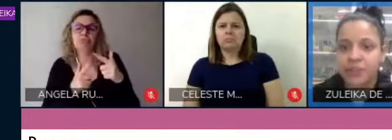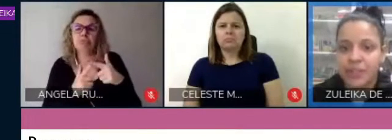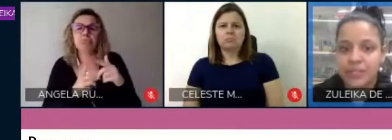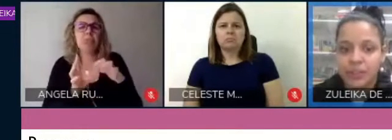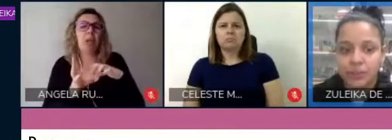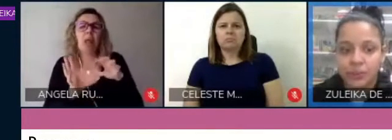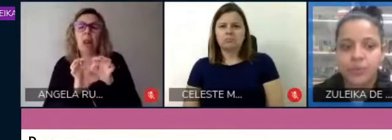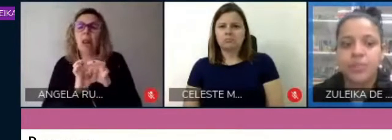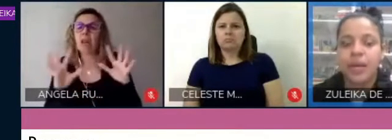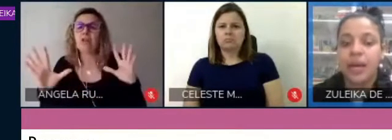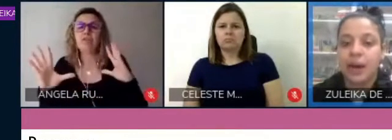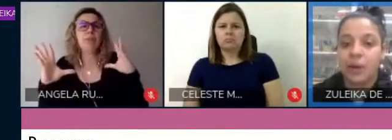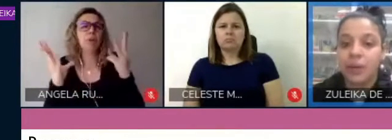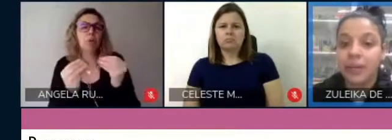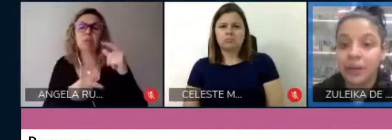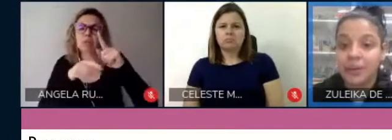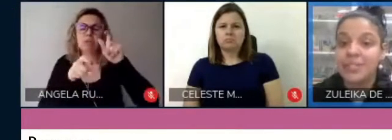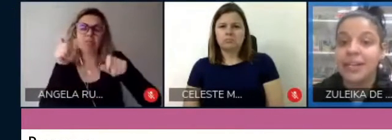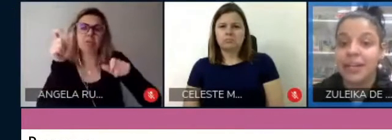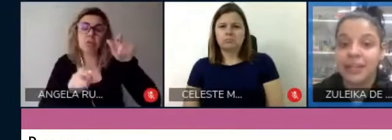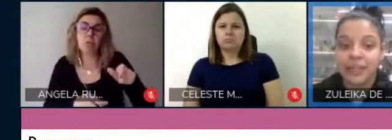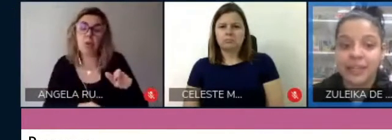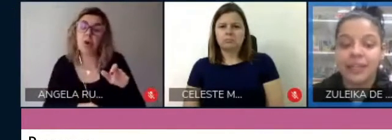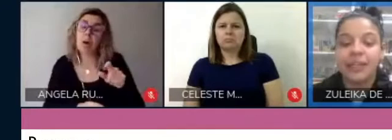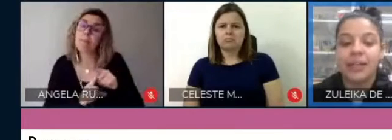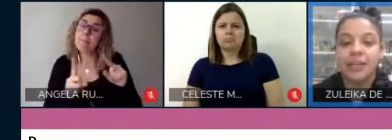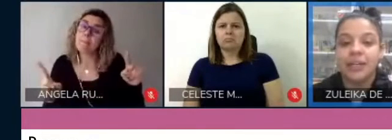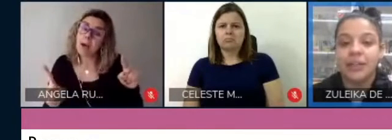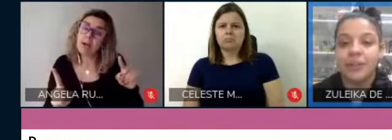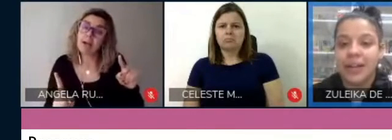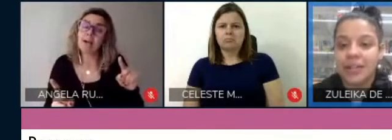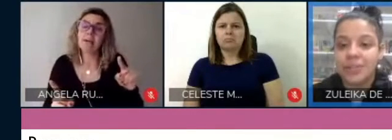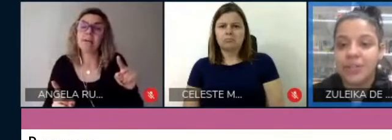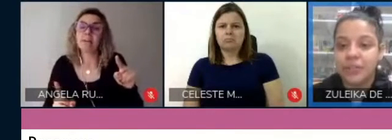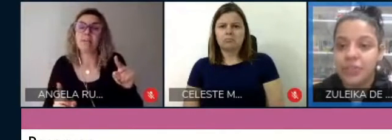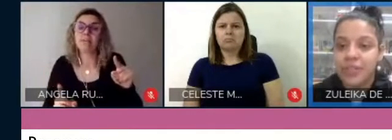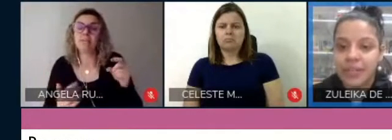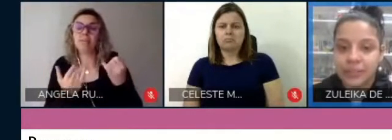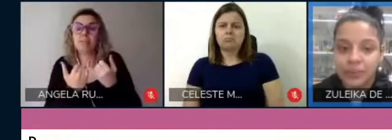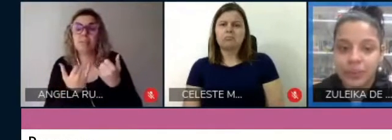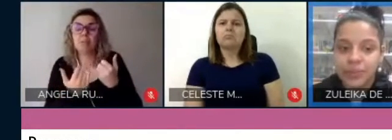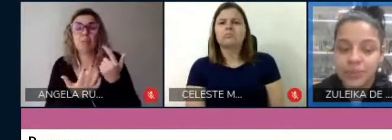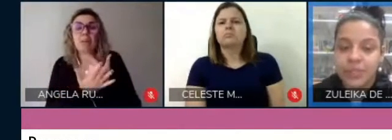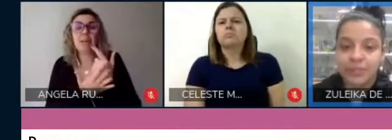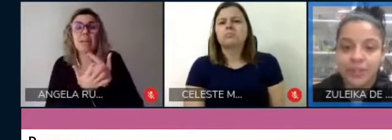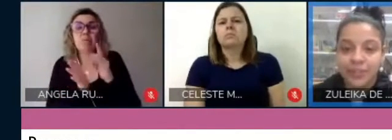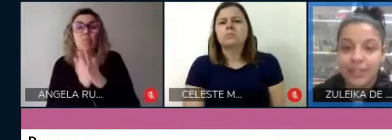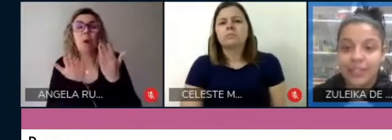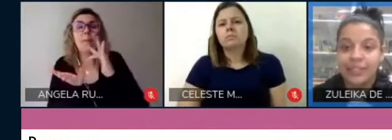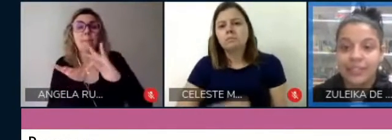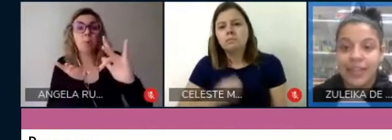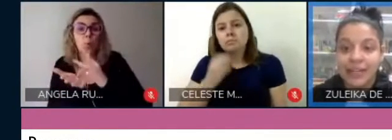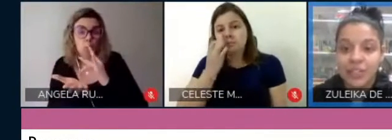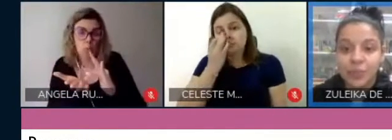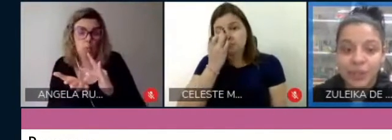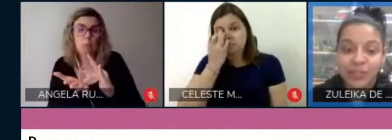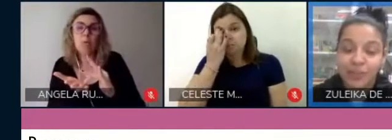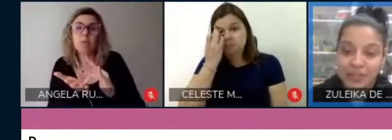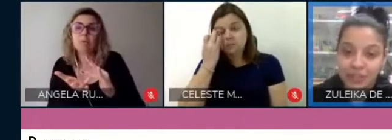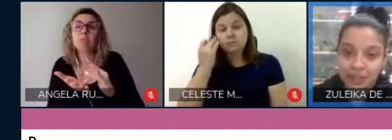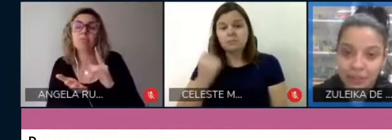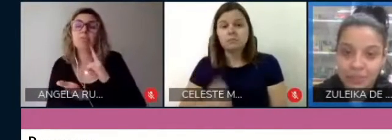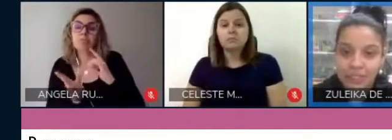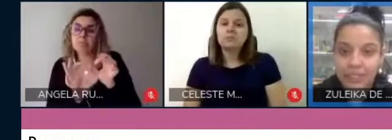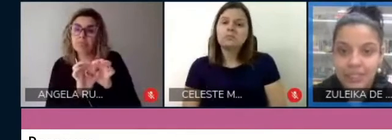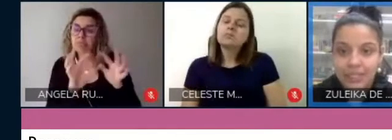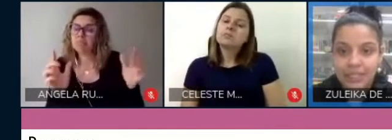estão disponíveis a todos. A única coisa é que, no caso de livros eletrônicos, você vai ver que está